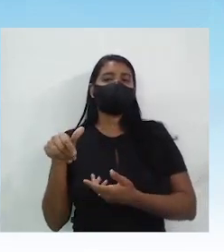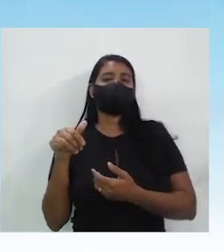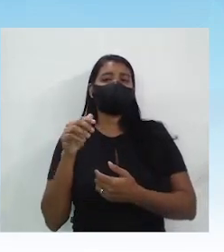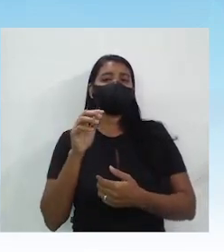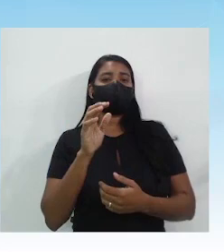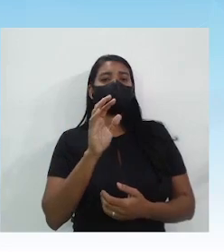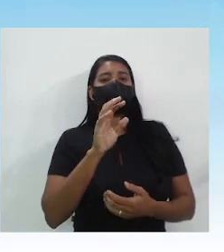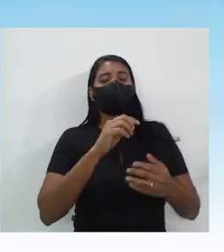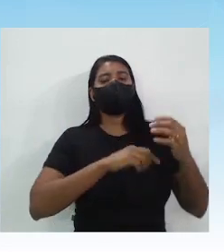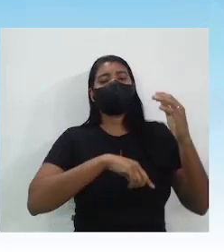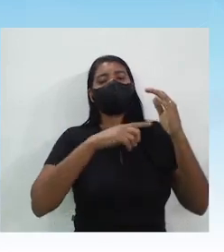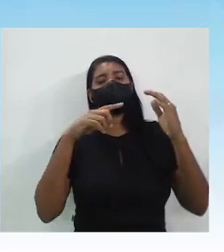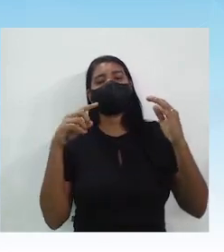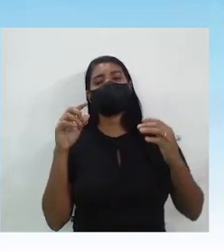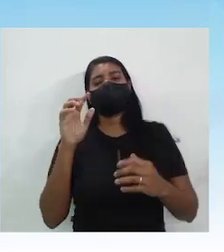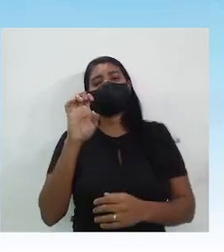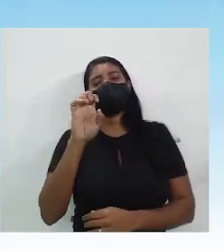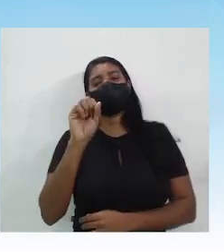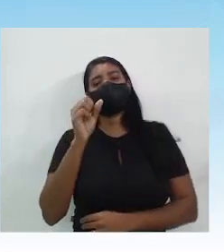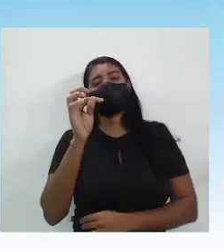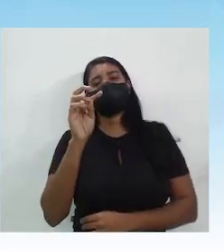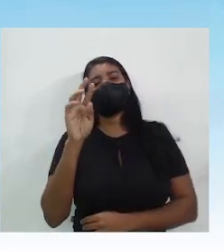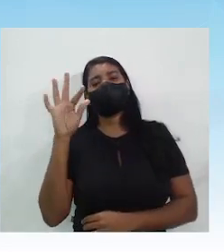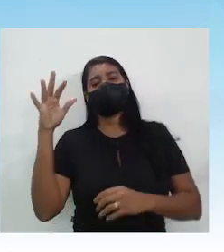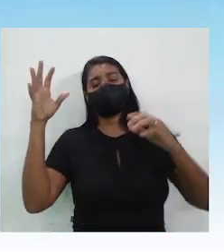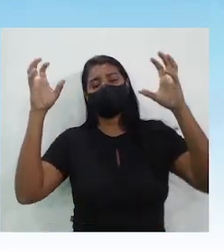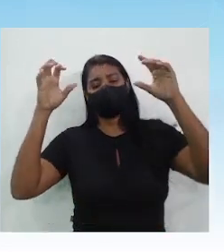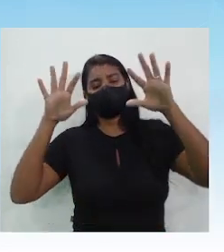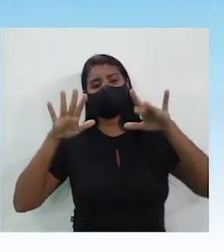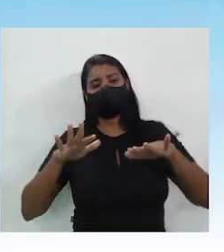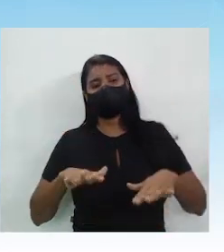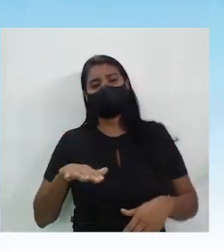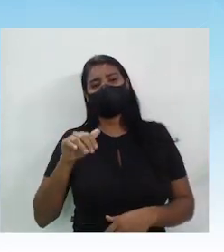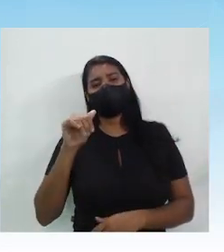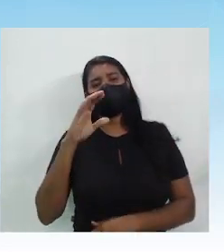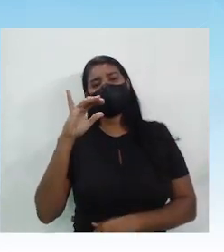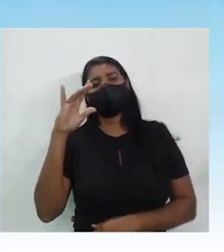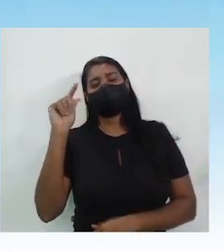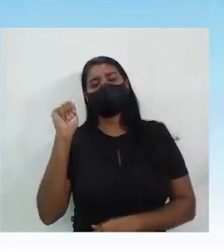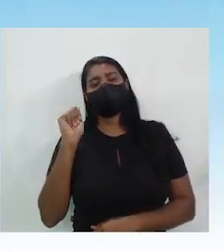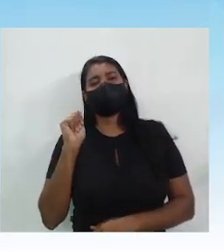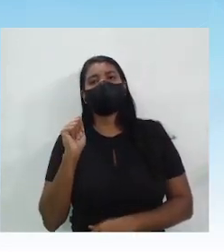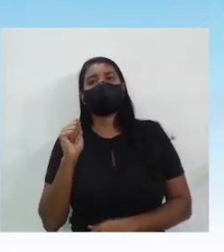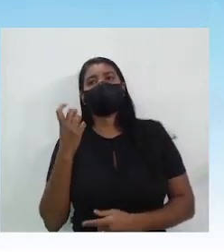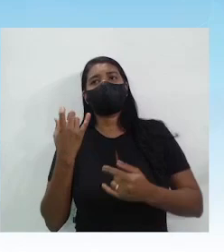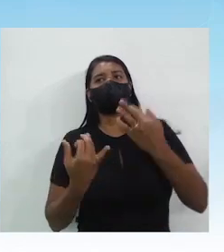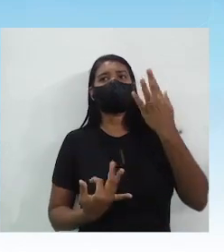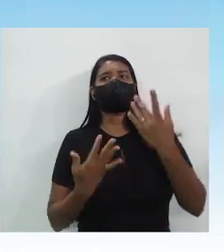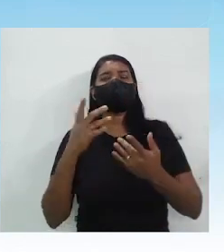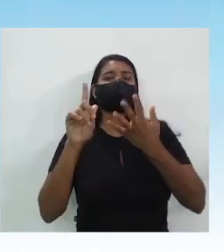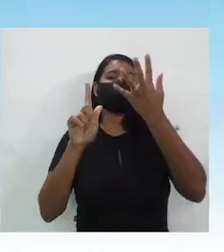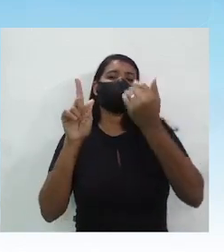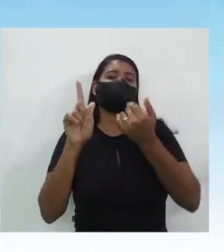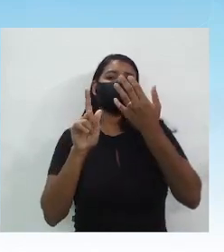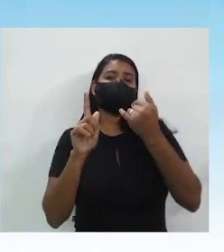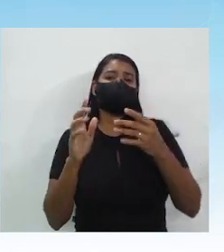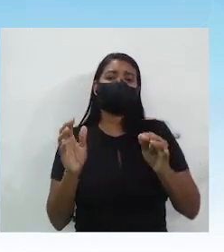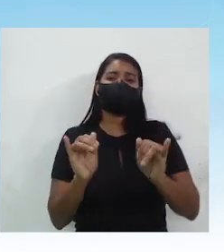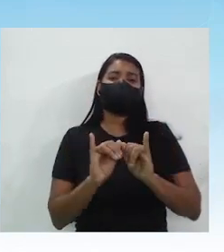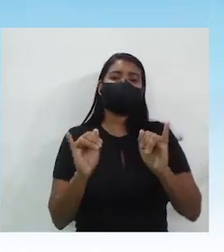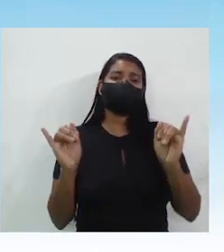do efeito estufa e também da chuva ácida. A queima do gás natural, ele lança ali